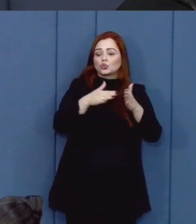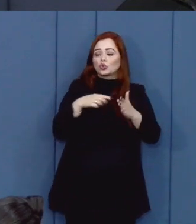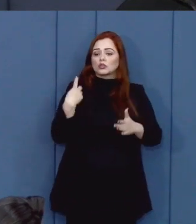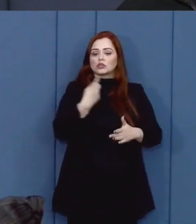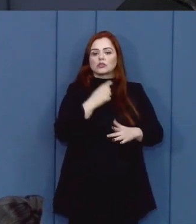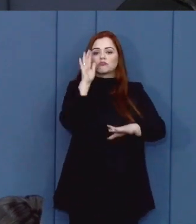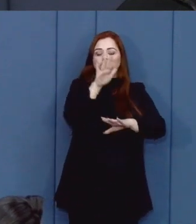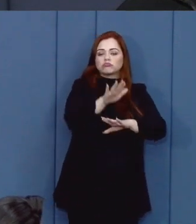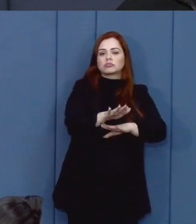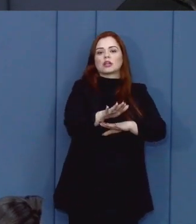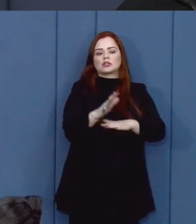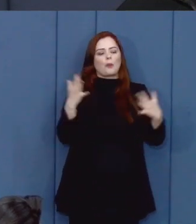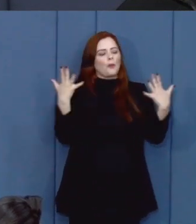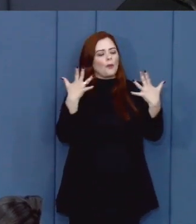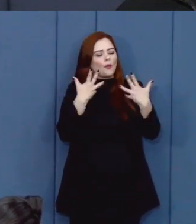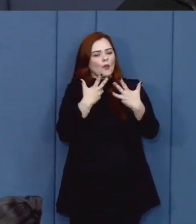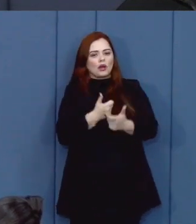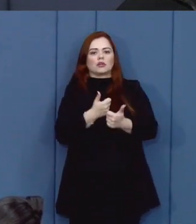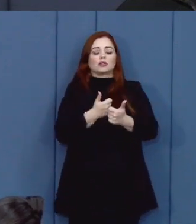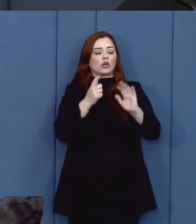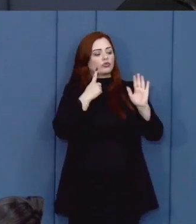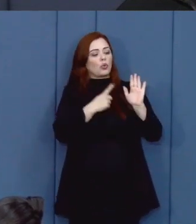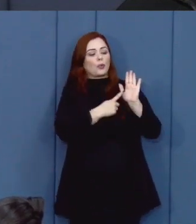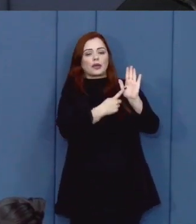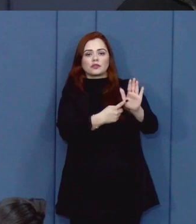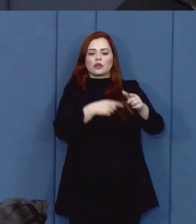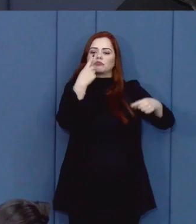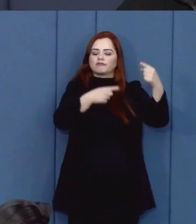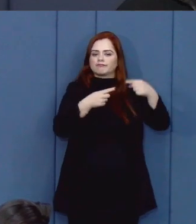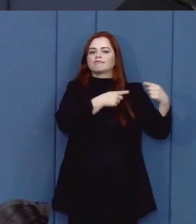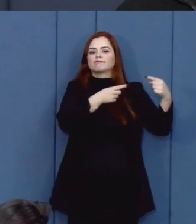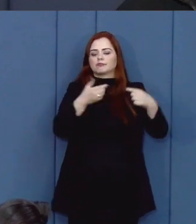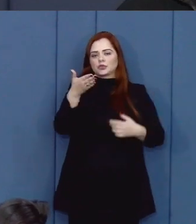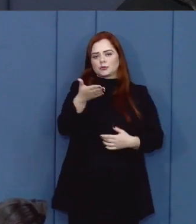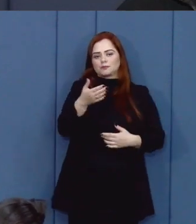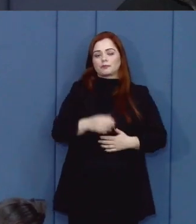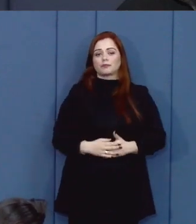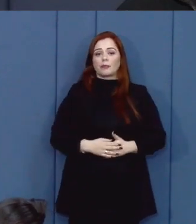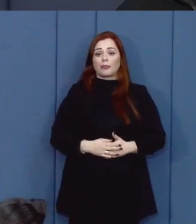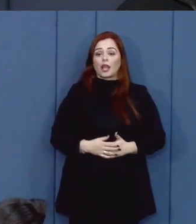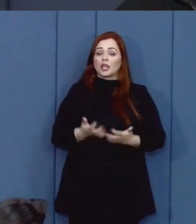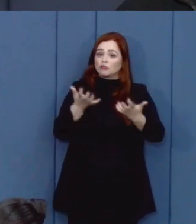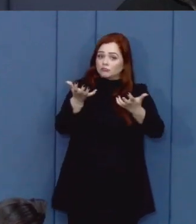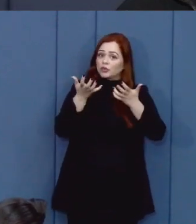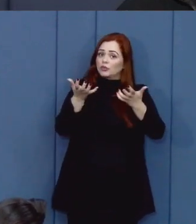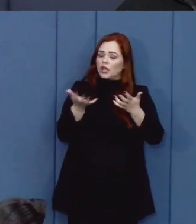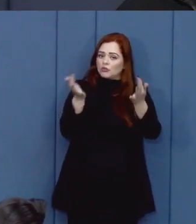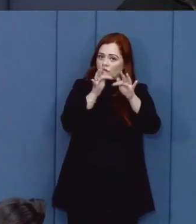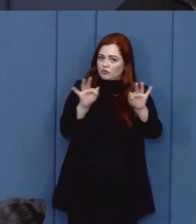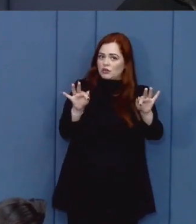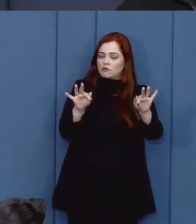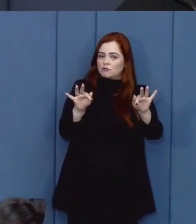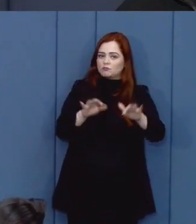nossa tarde maravilhosa de apresentações e discussões. E eu gostaria, ao